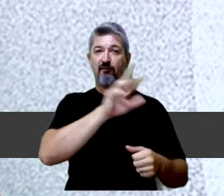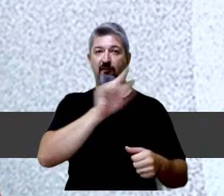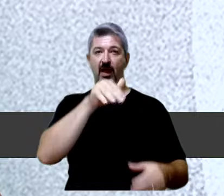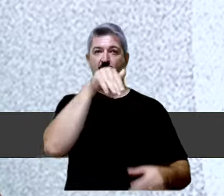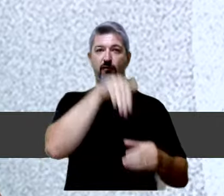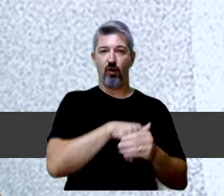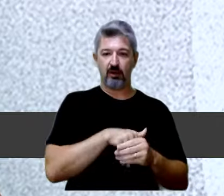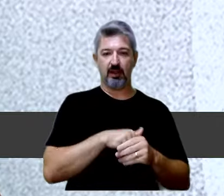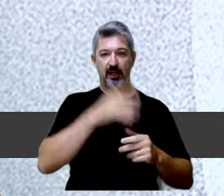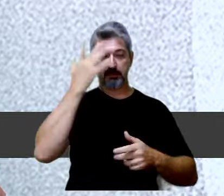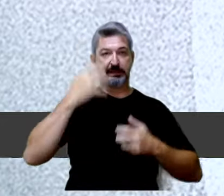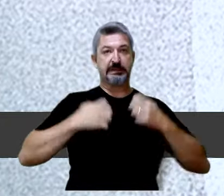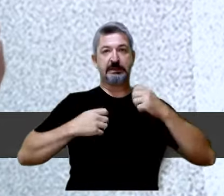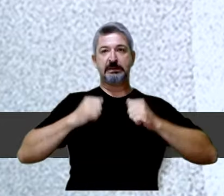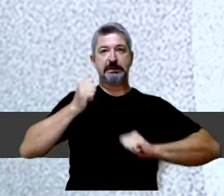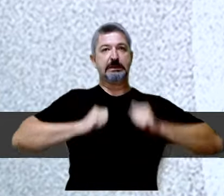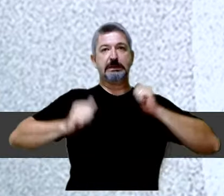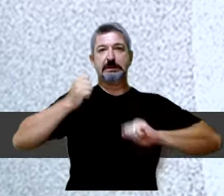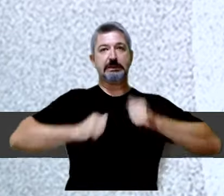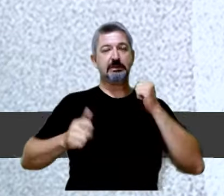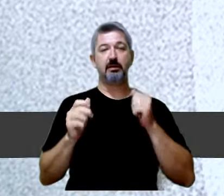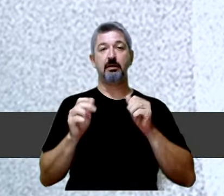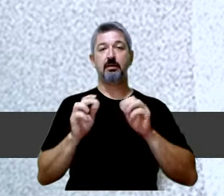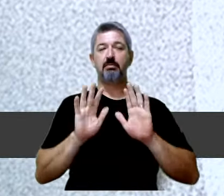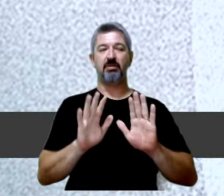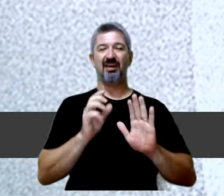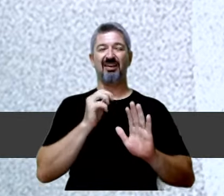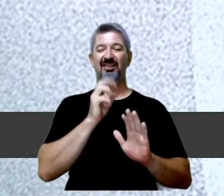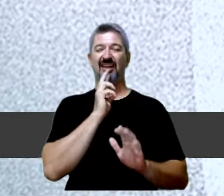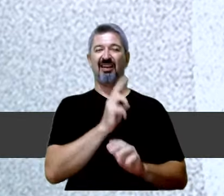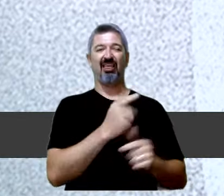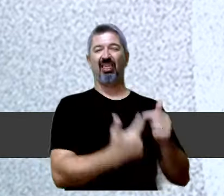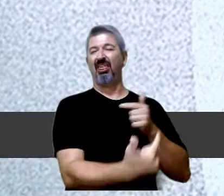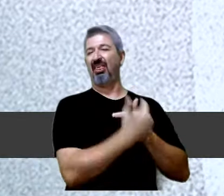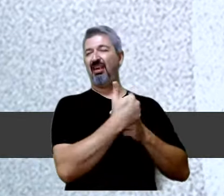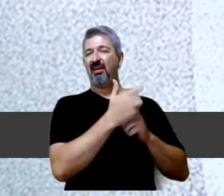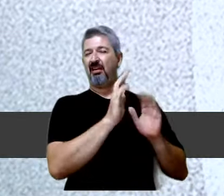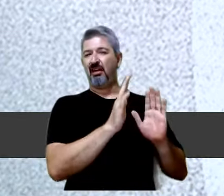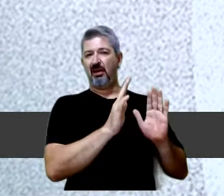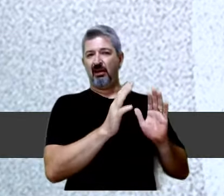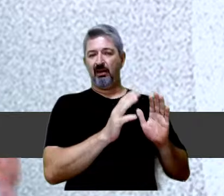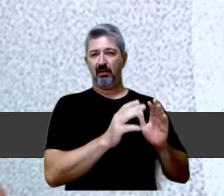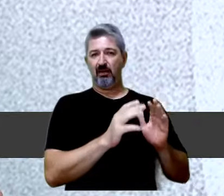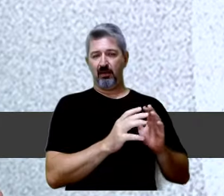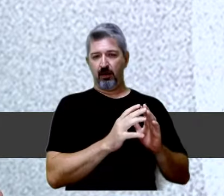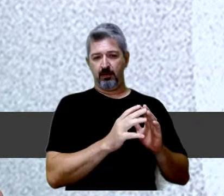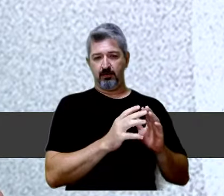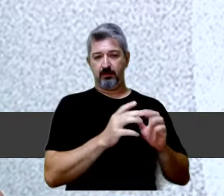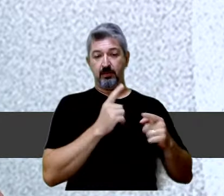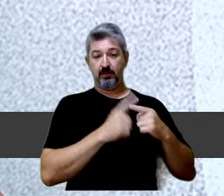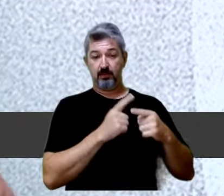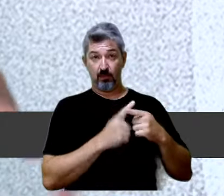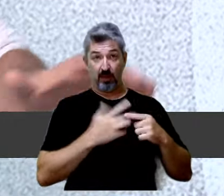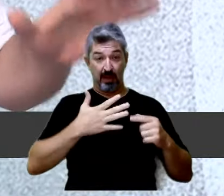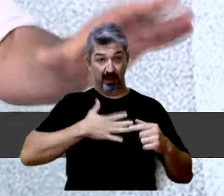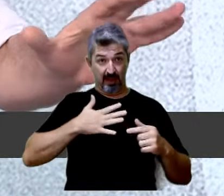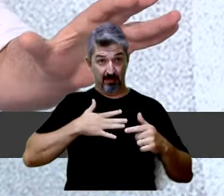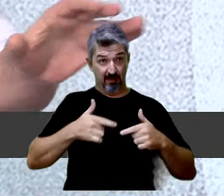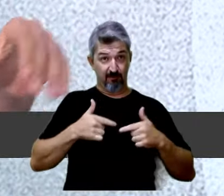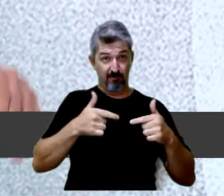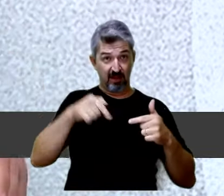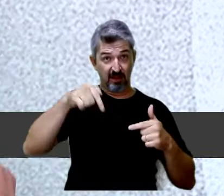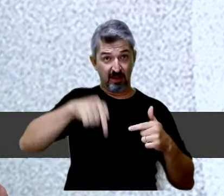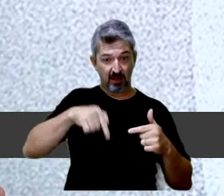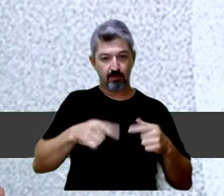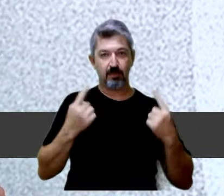afloram agora eu não vou responder esse tipo de ataque Tábata porque o meu enfrentamento nessa eleição é contra dois